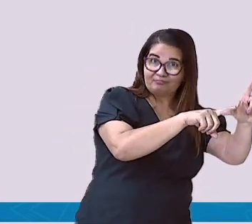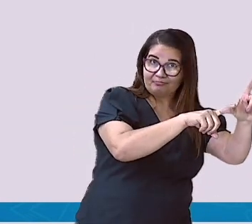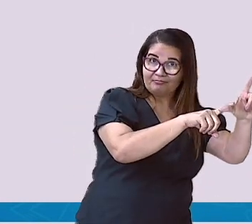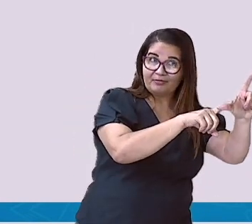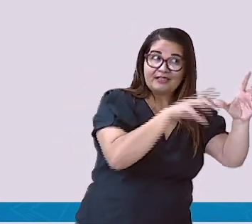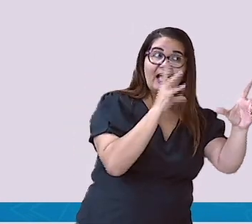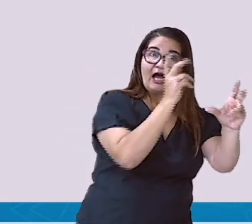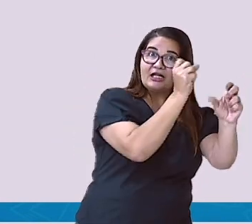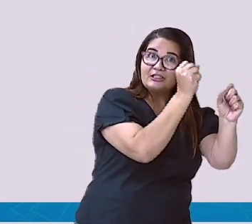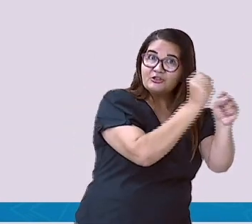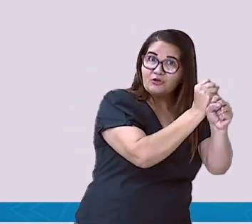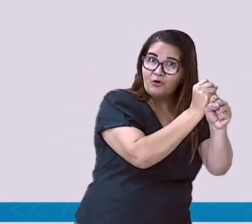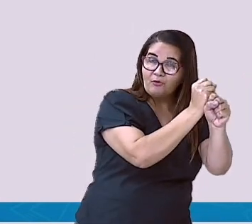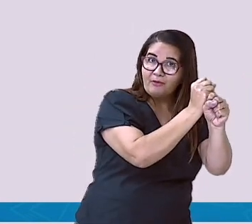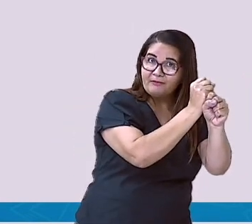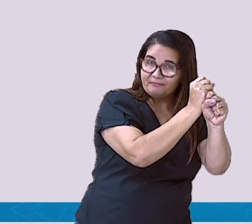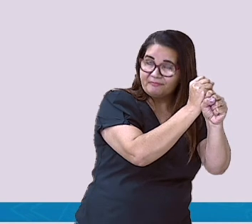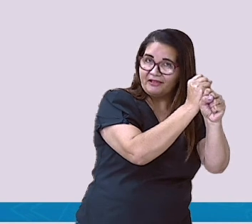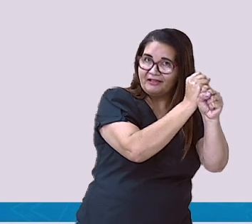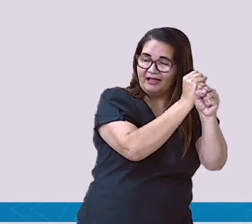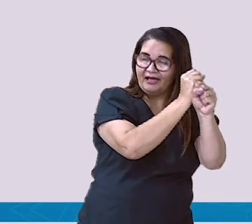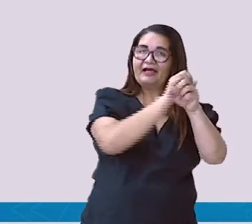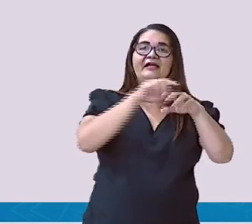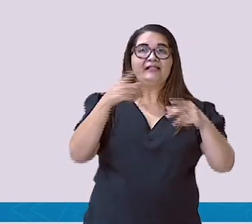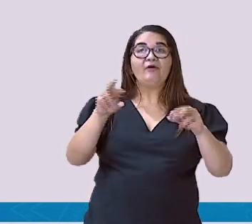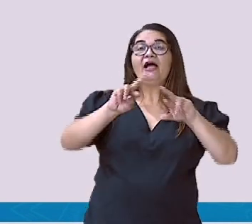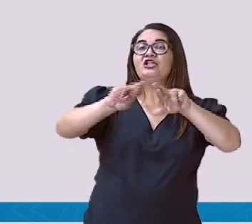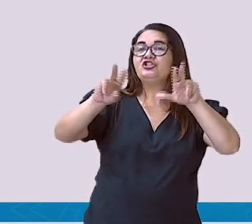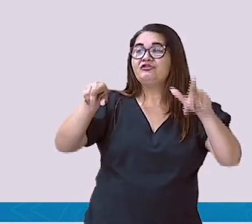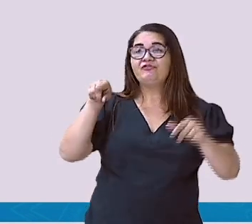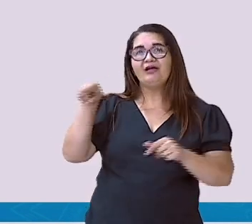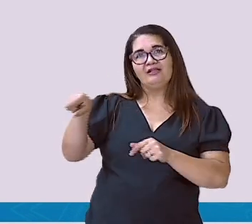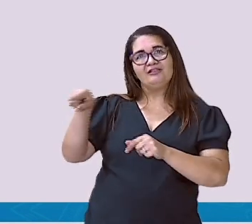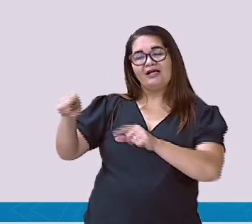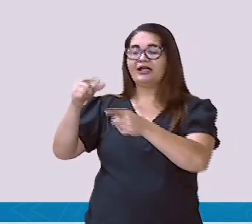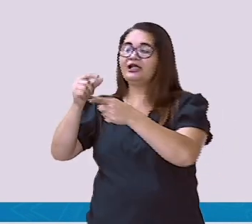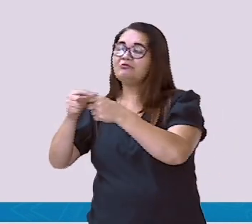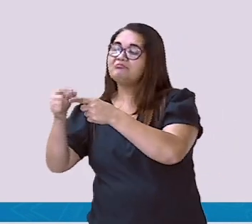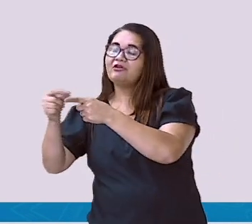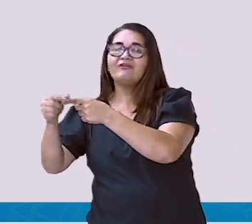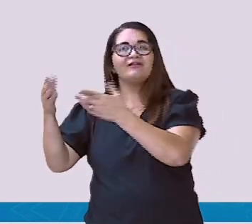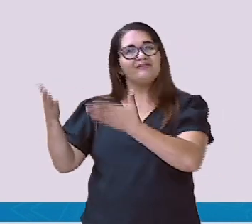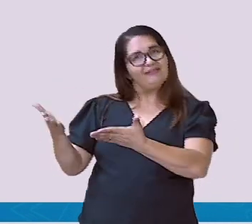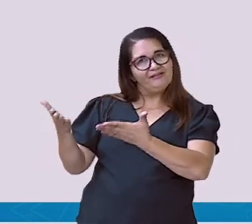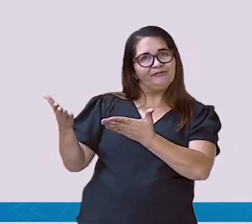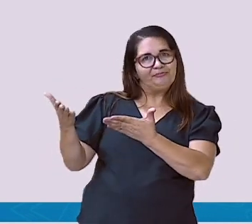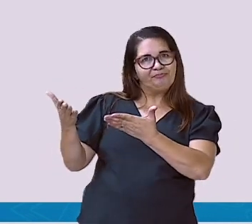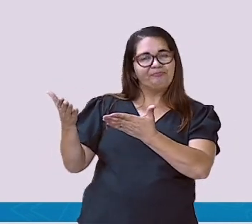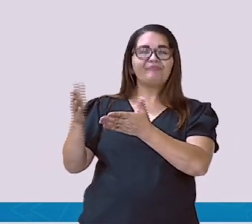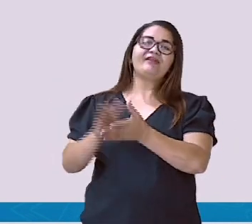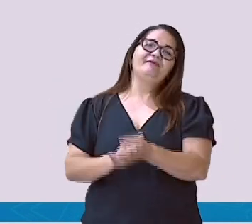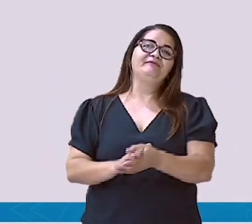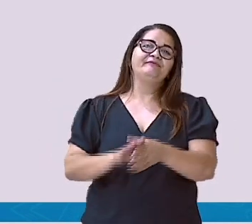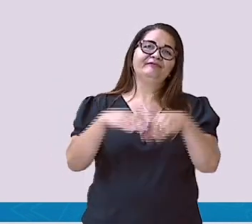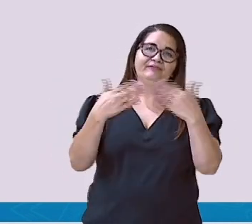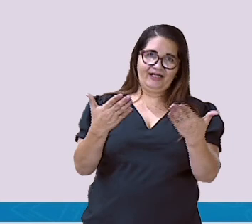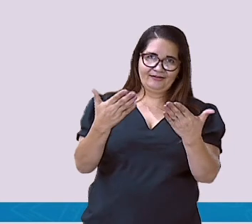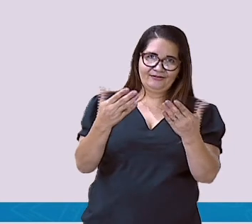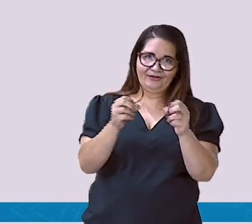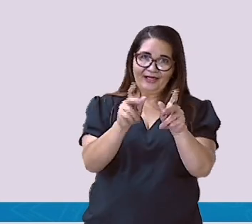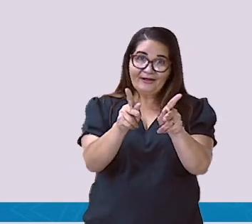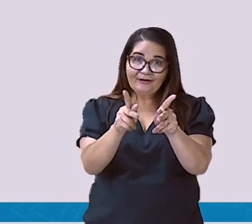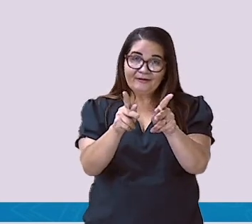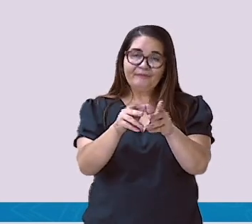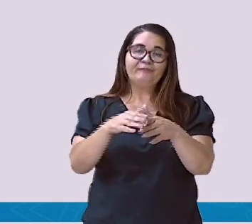diferentes? Porque eu tenho LH e toda vez que eu tenho LH, eu pronuncio uma única letra,